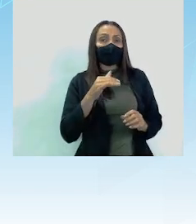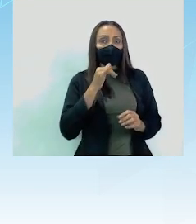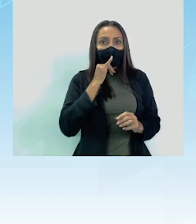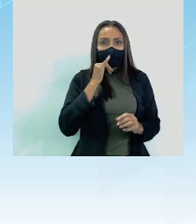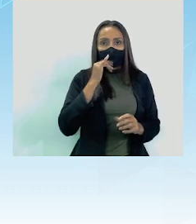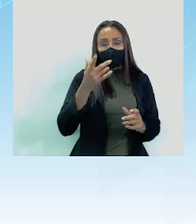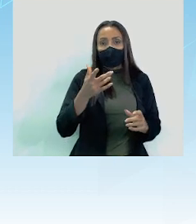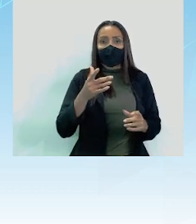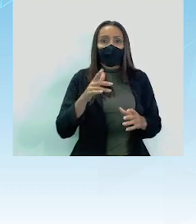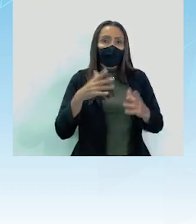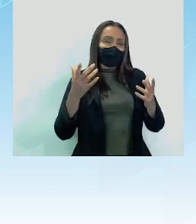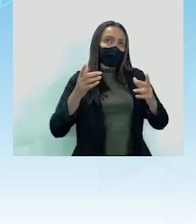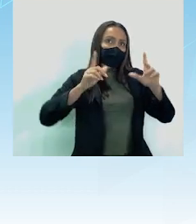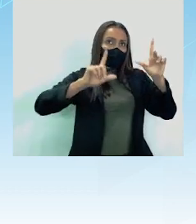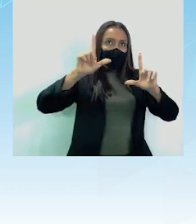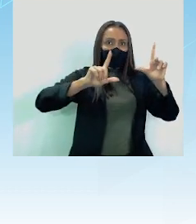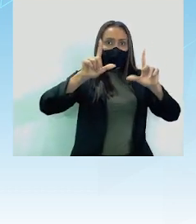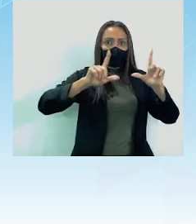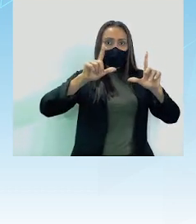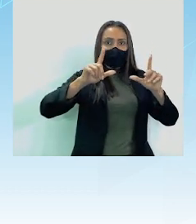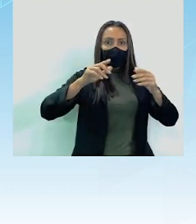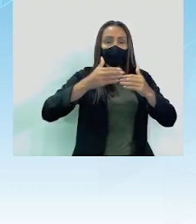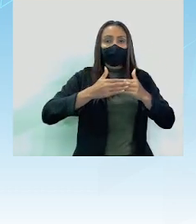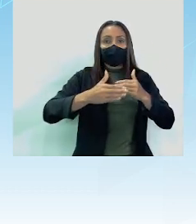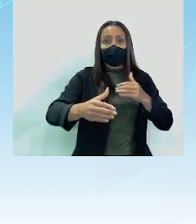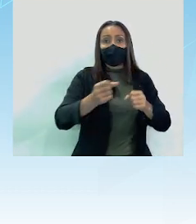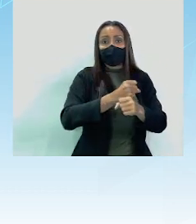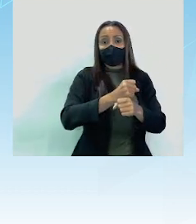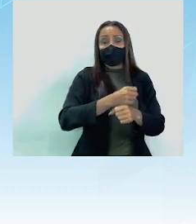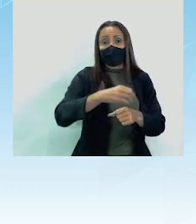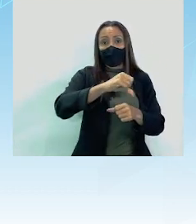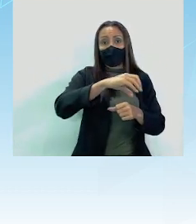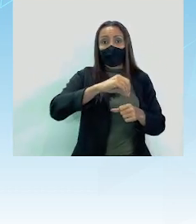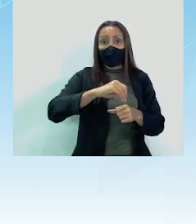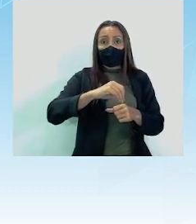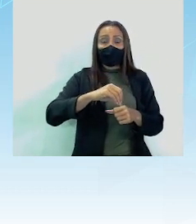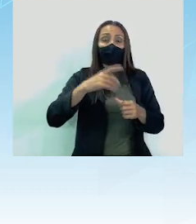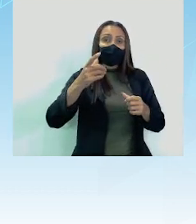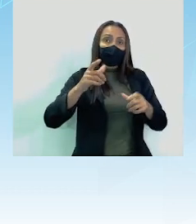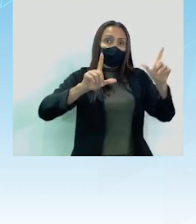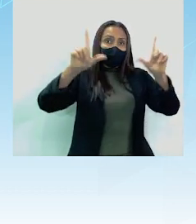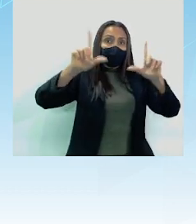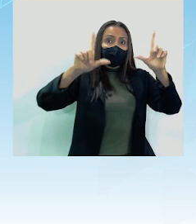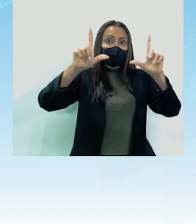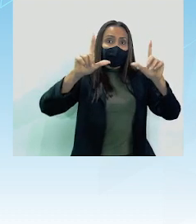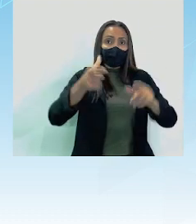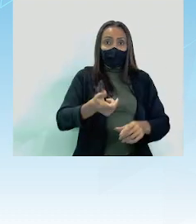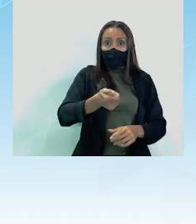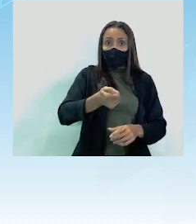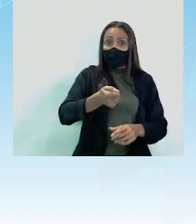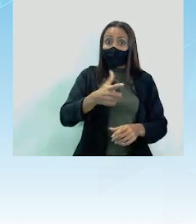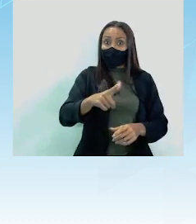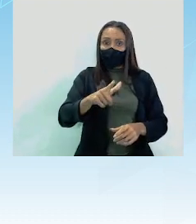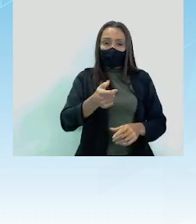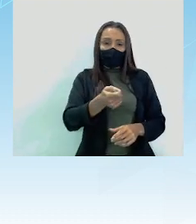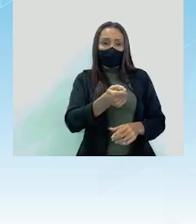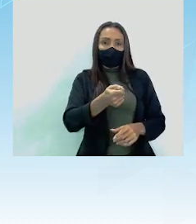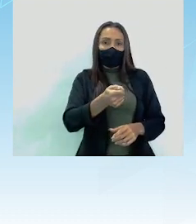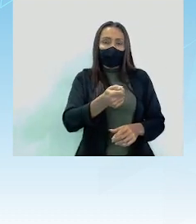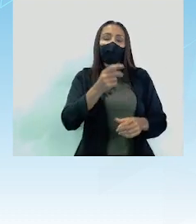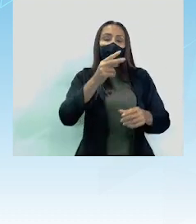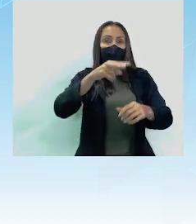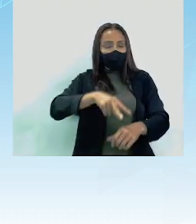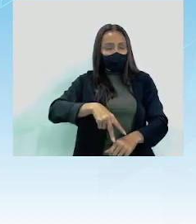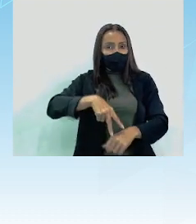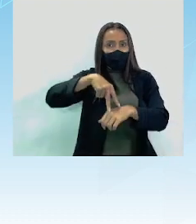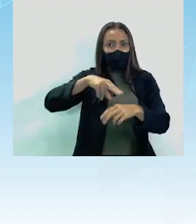televisão, nos anos, sei lá, no começo dos anos 90, a televisão não tinha controle remoto. Então, o mínimo que a gente tinha que fazer para trocar um canal era